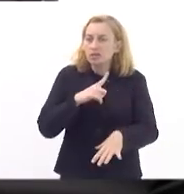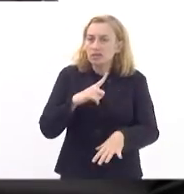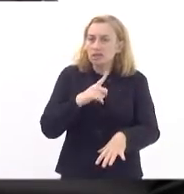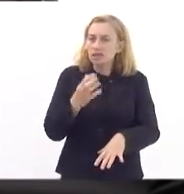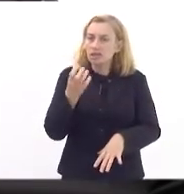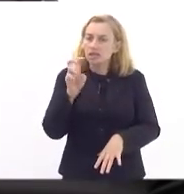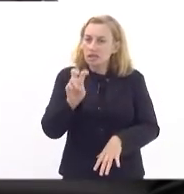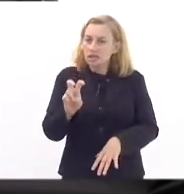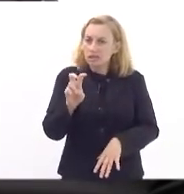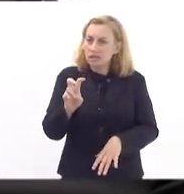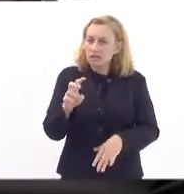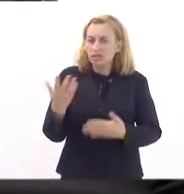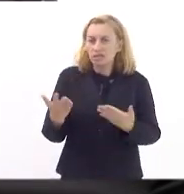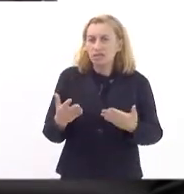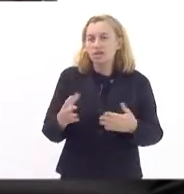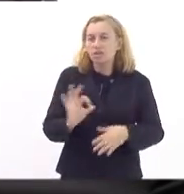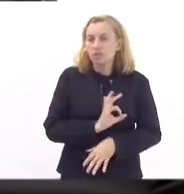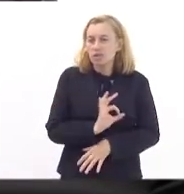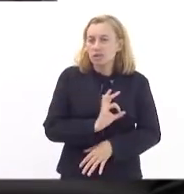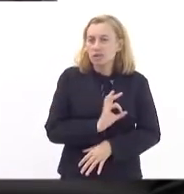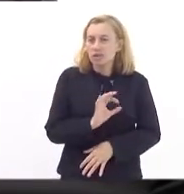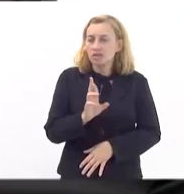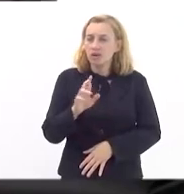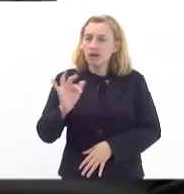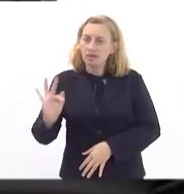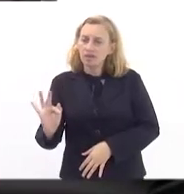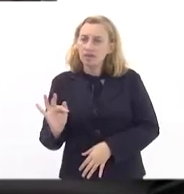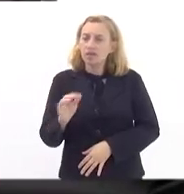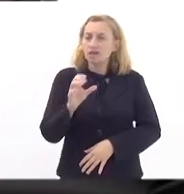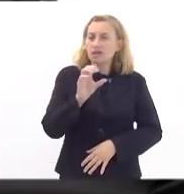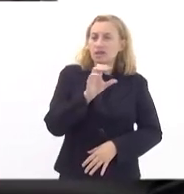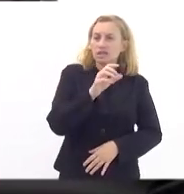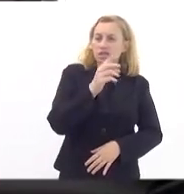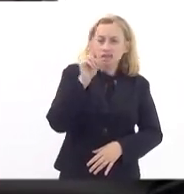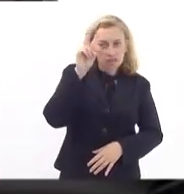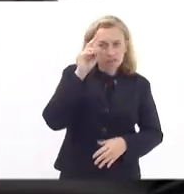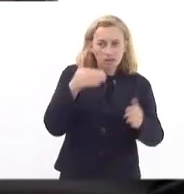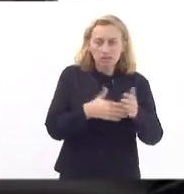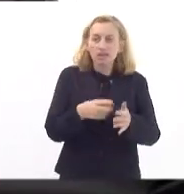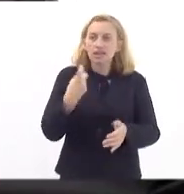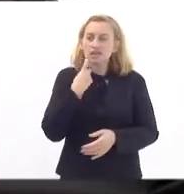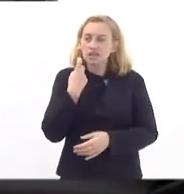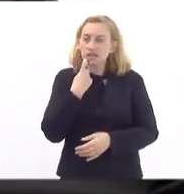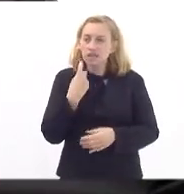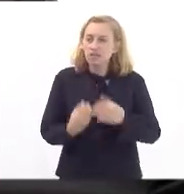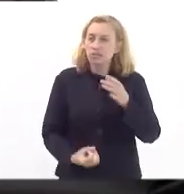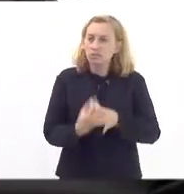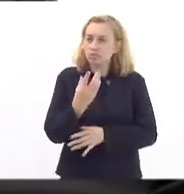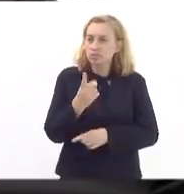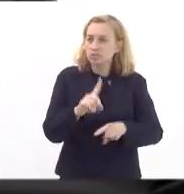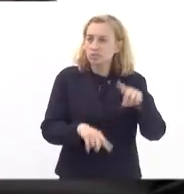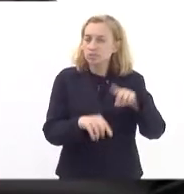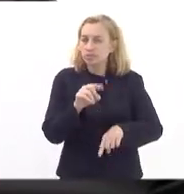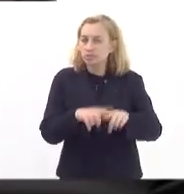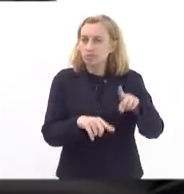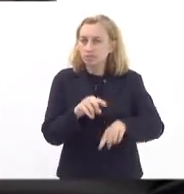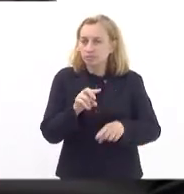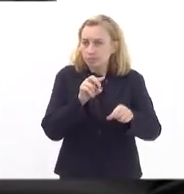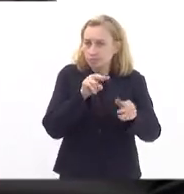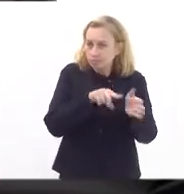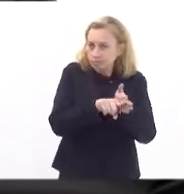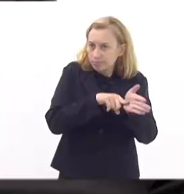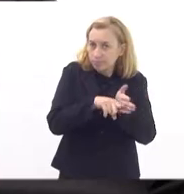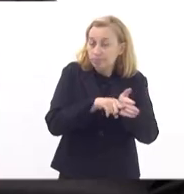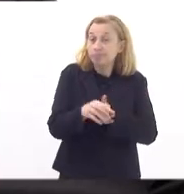por exemplo com cinco servidores policiais no raio de segunda a sexta para produzir material para investigação Sem dúvida nenhuma